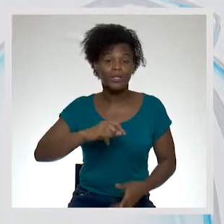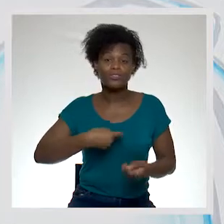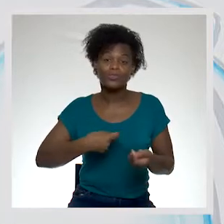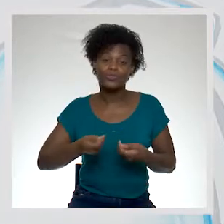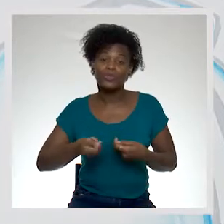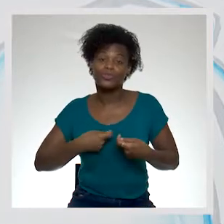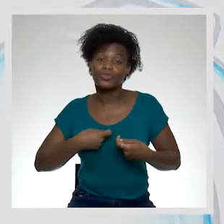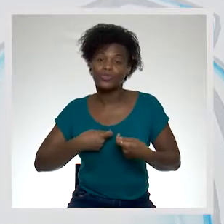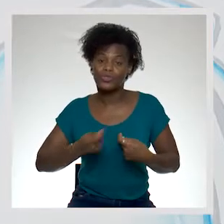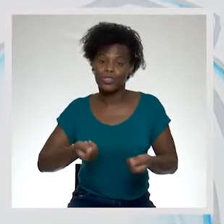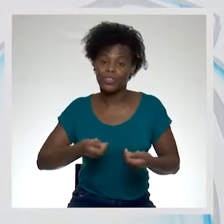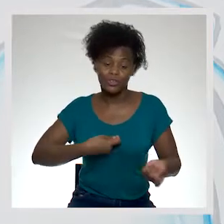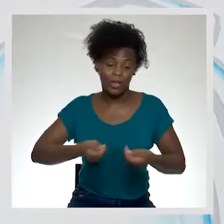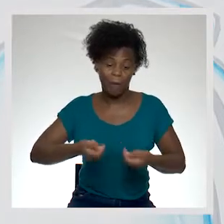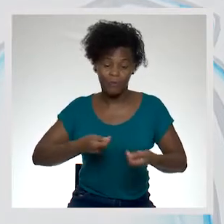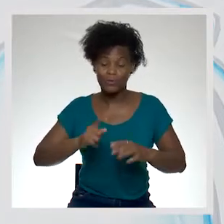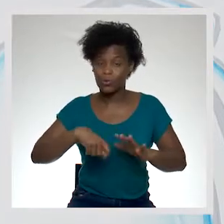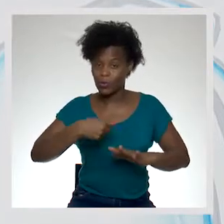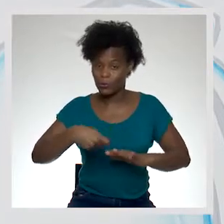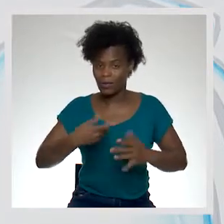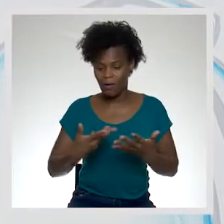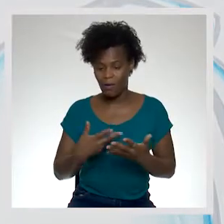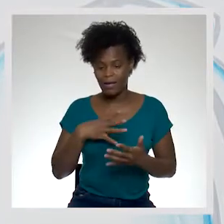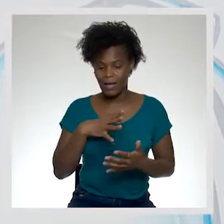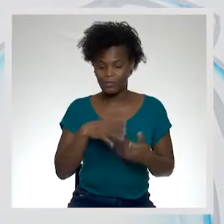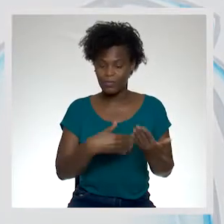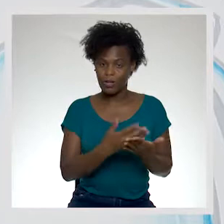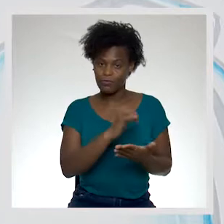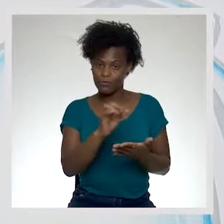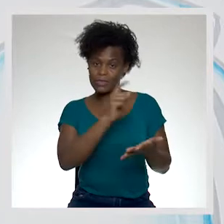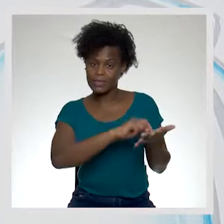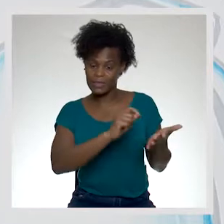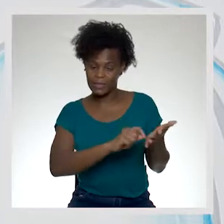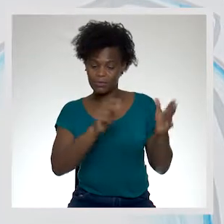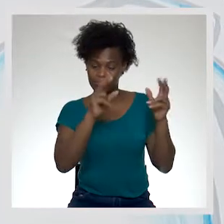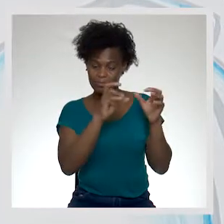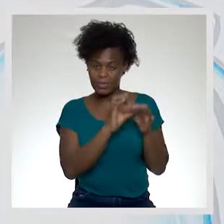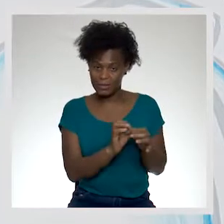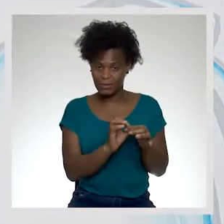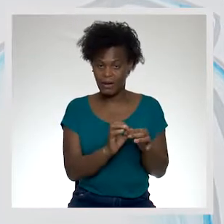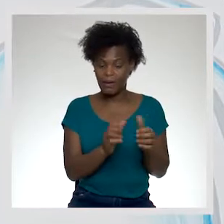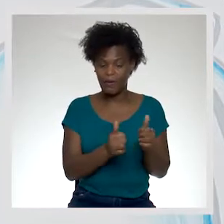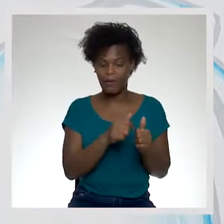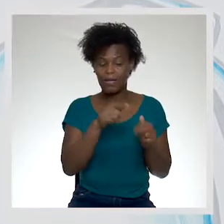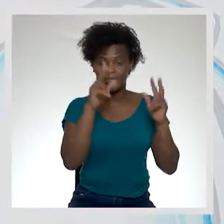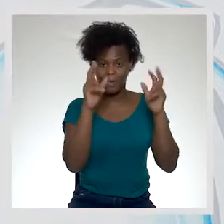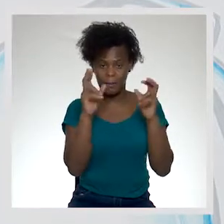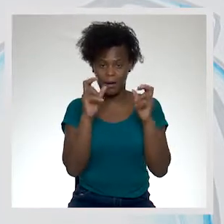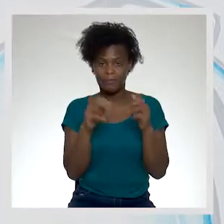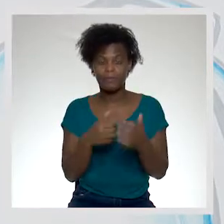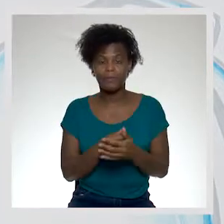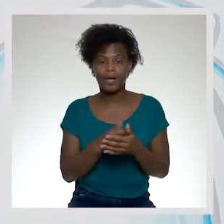gestão desses recursos. Agora, eu gostaria de vos deixar um exercício relacionado a esse tema, a